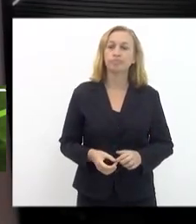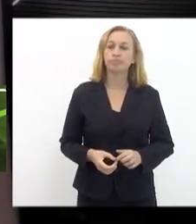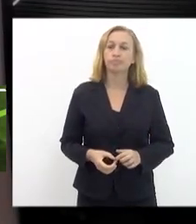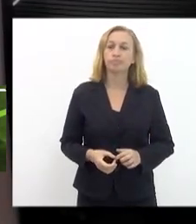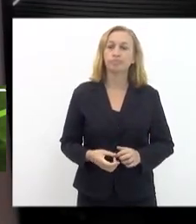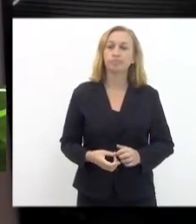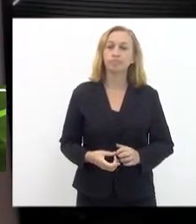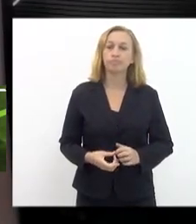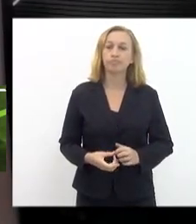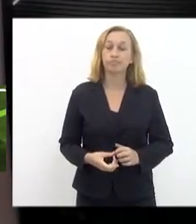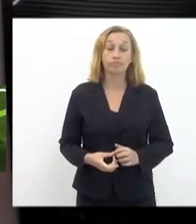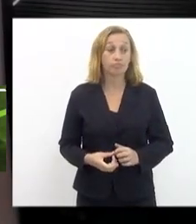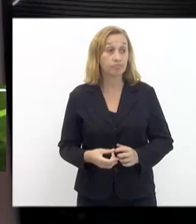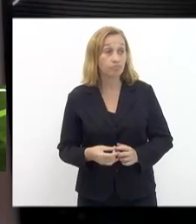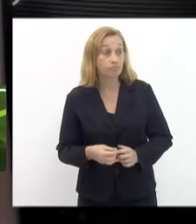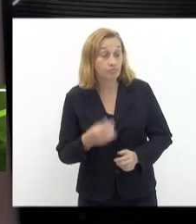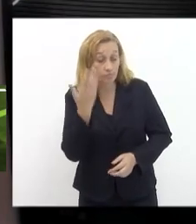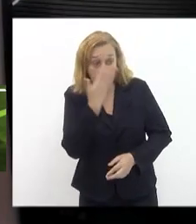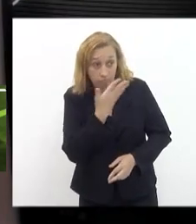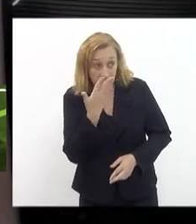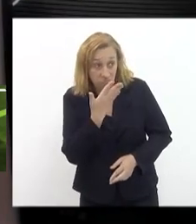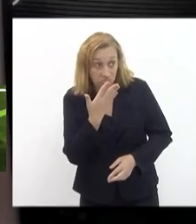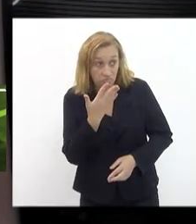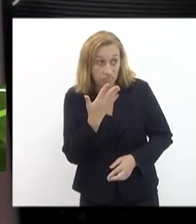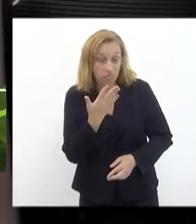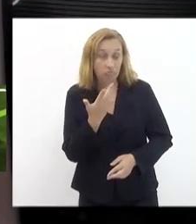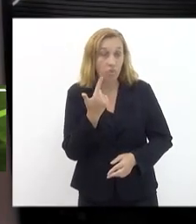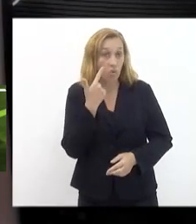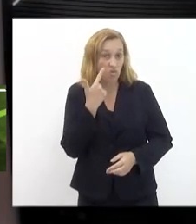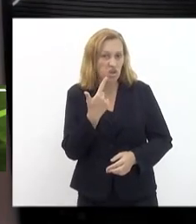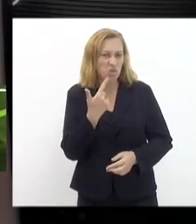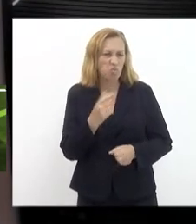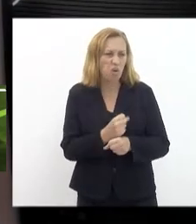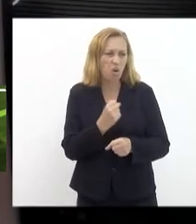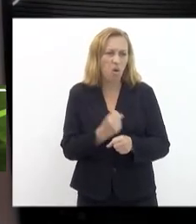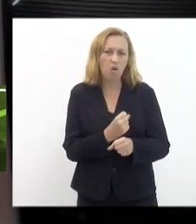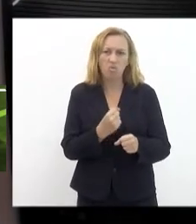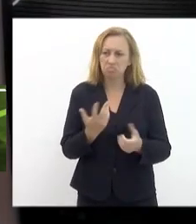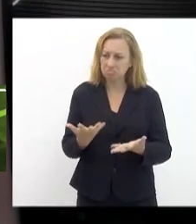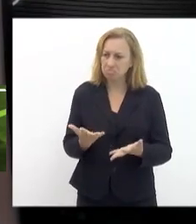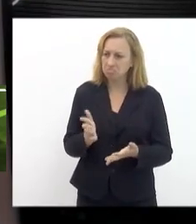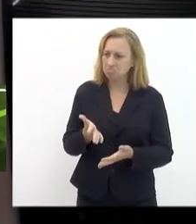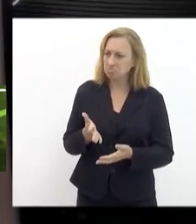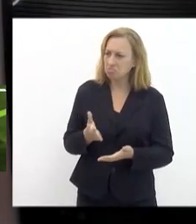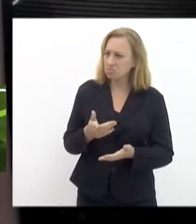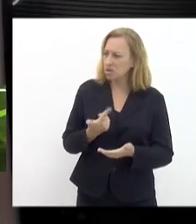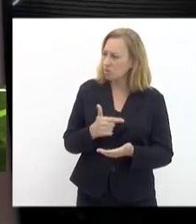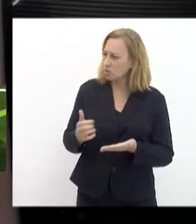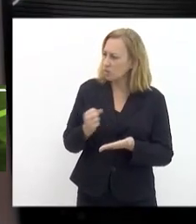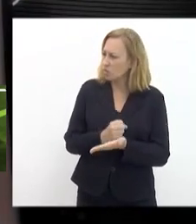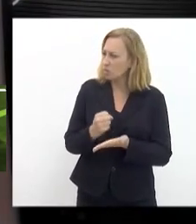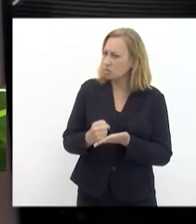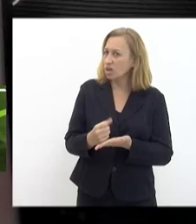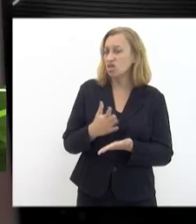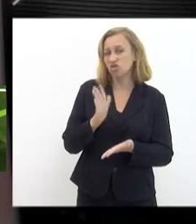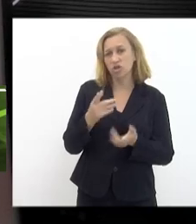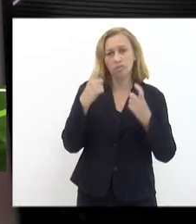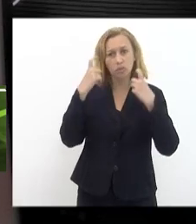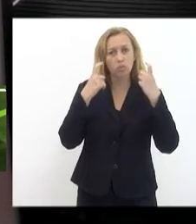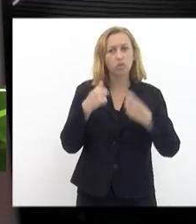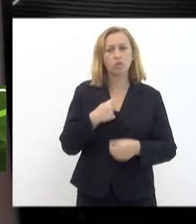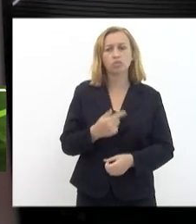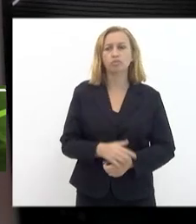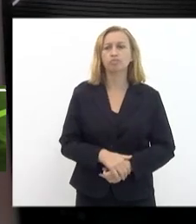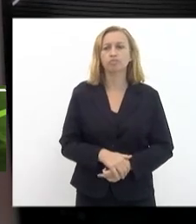isso quando eu vejo uma obra tá dizendo que tá sendo construído mas que não tem contrato e isso daqui já me preocupa